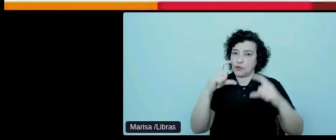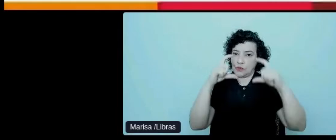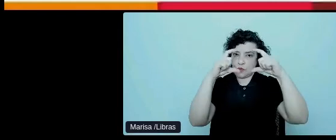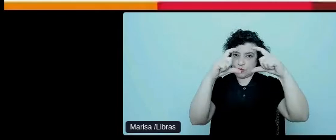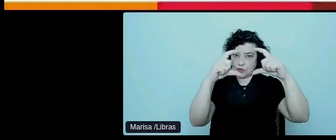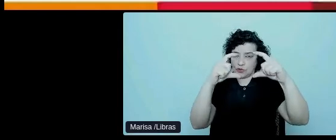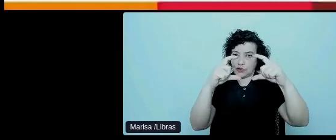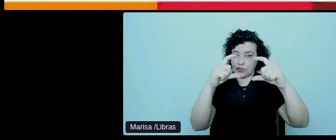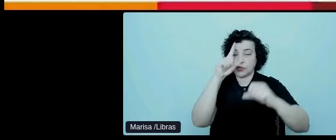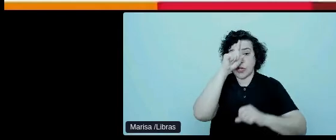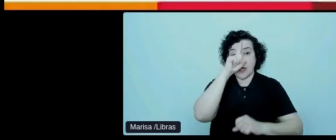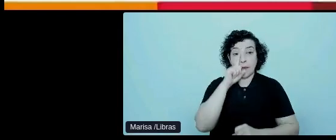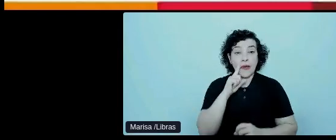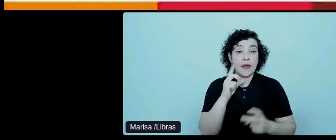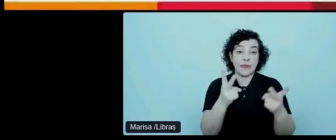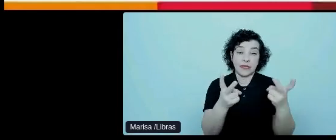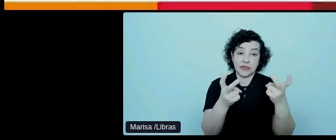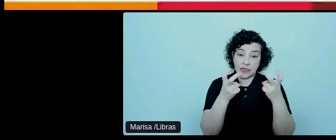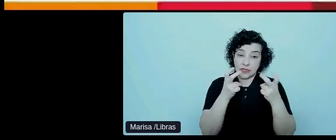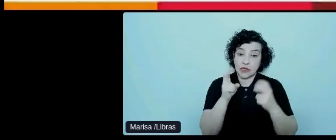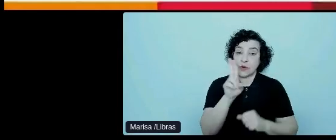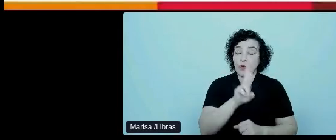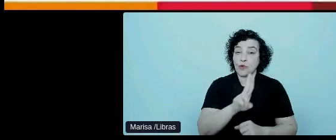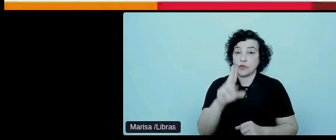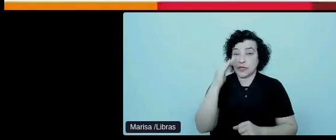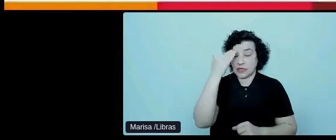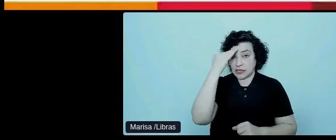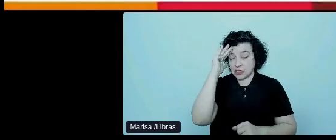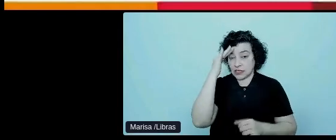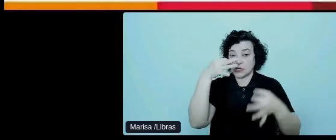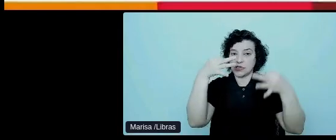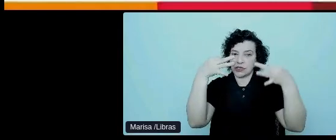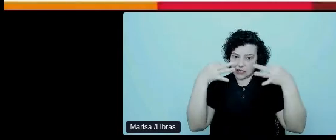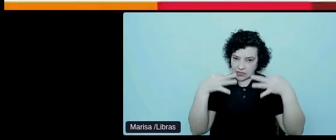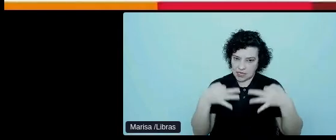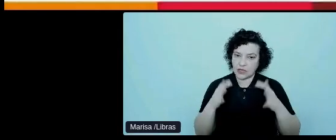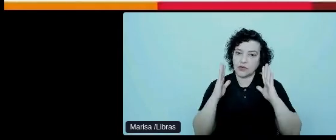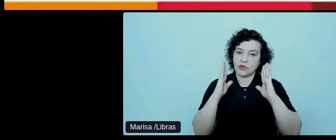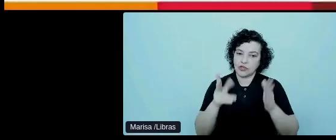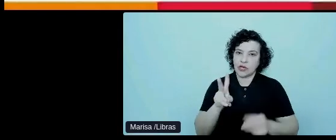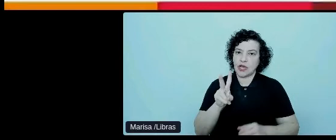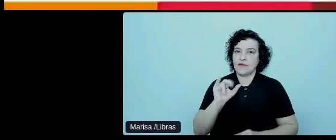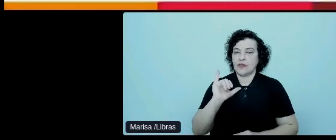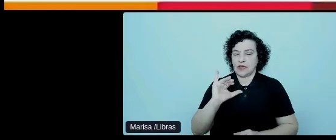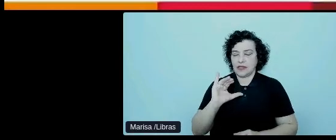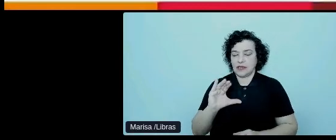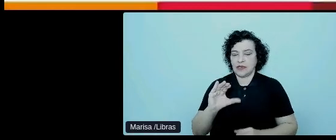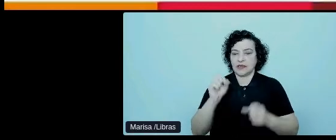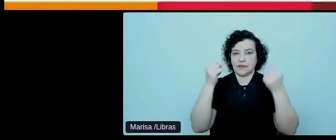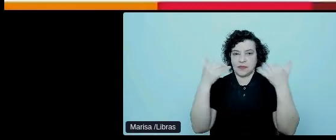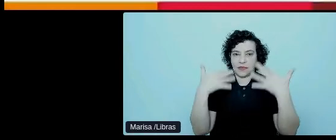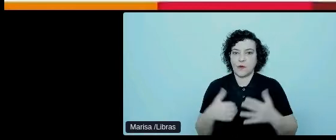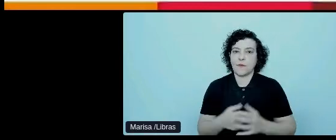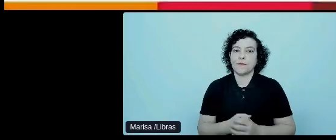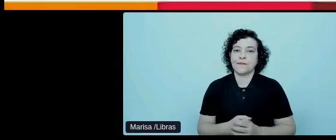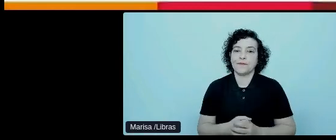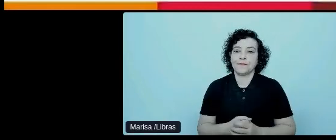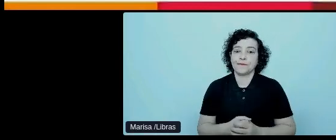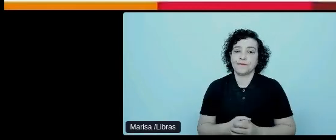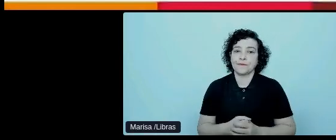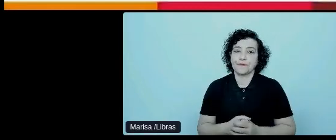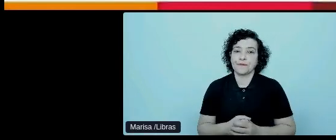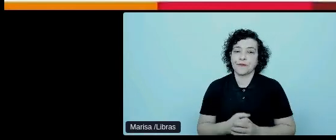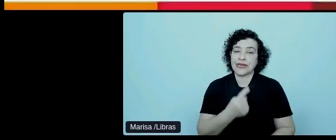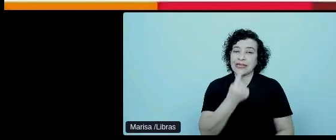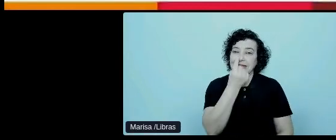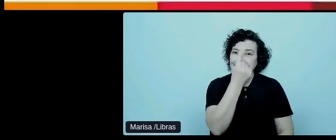diz perceptível, operável, compreensível, robusto, que foi o que a Vicky já explicou para a gente. Então, dentro de cada